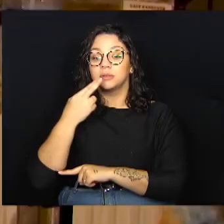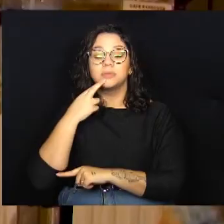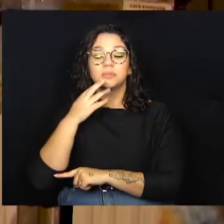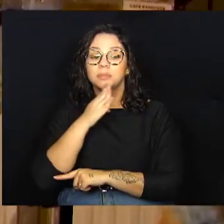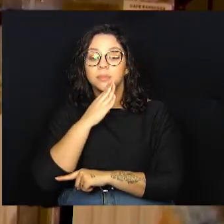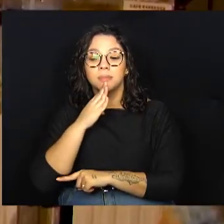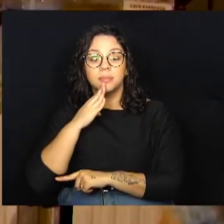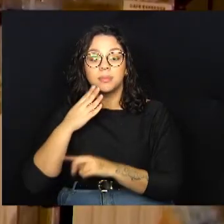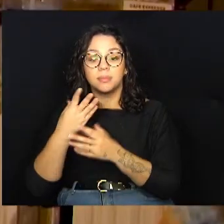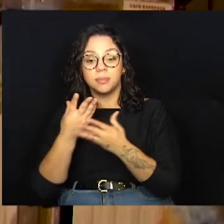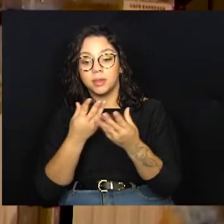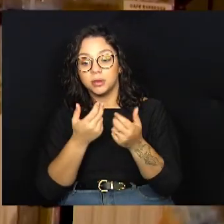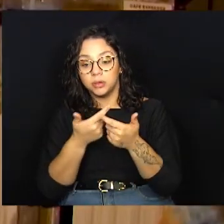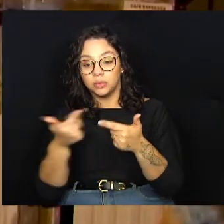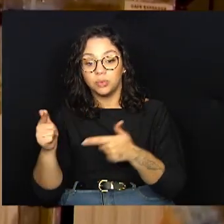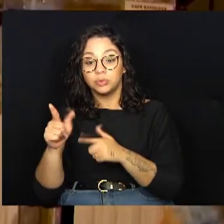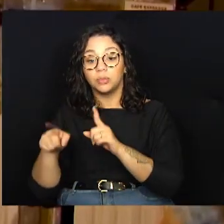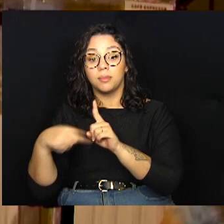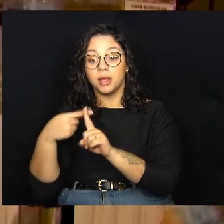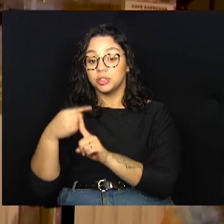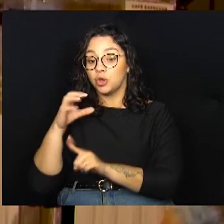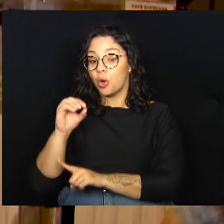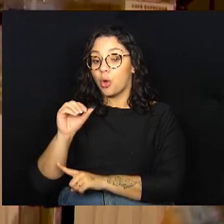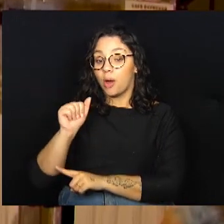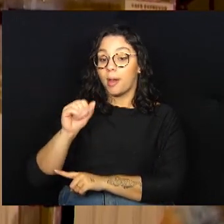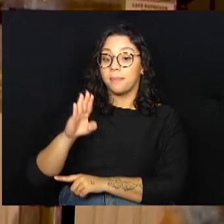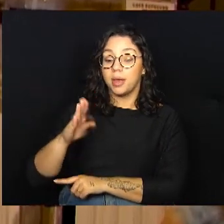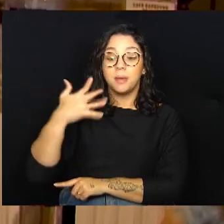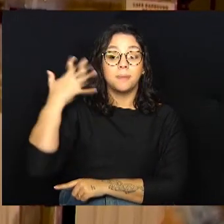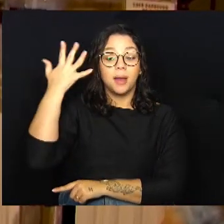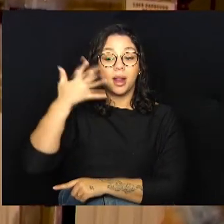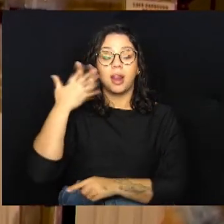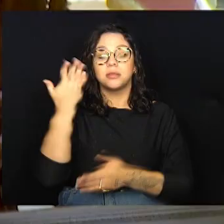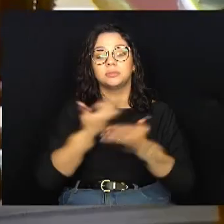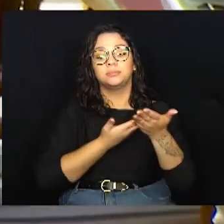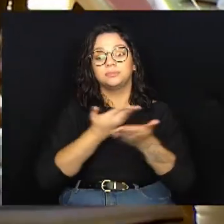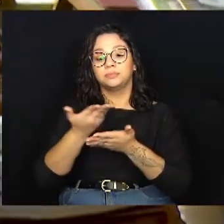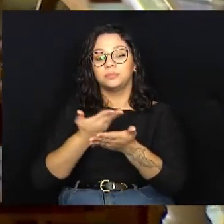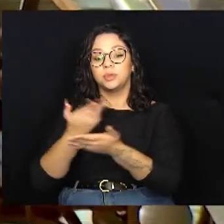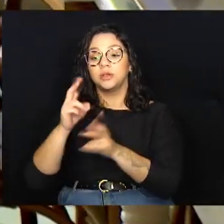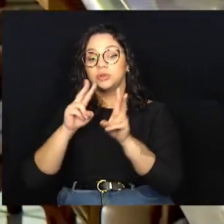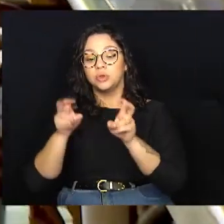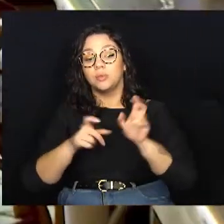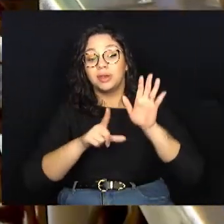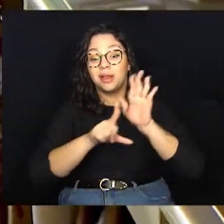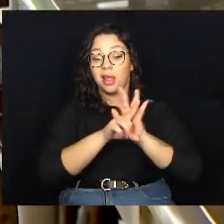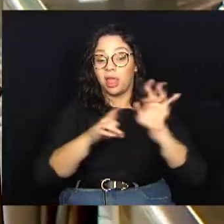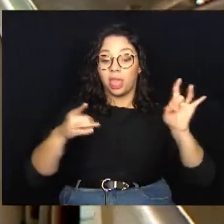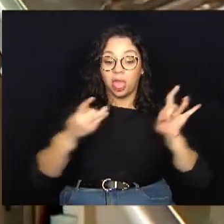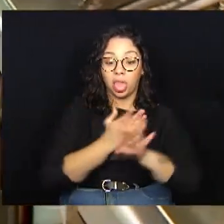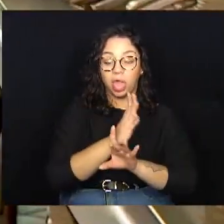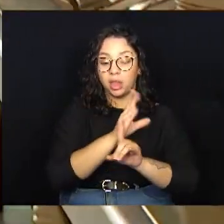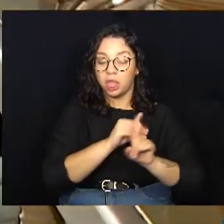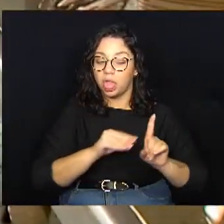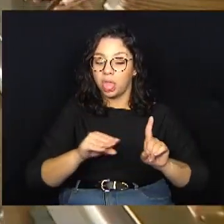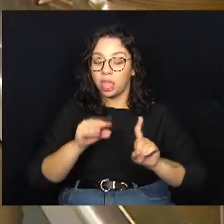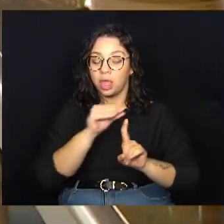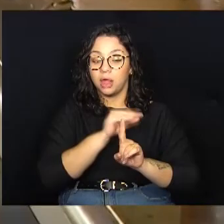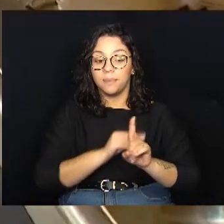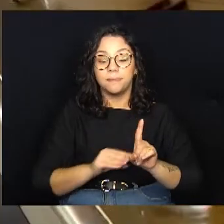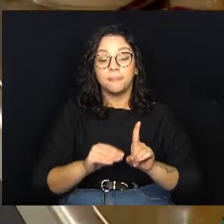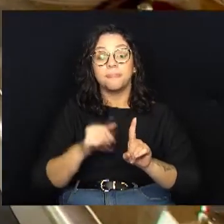Similares e a OAB uma palestra interativa sobre a aplicação da Lei de Combate ao Assédio às Mulheres em